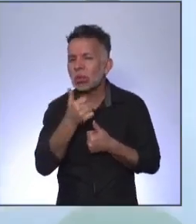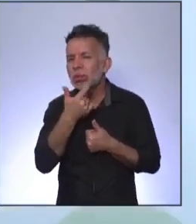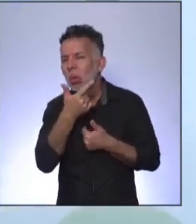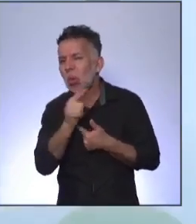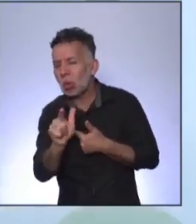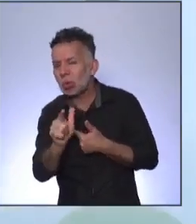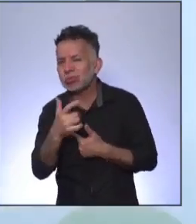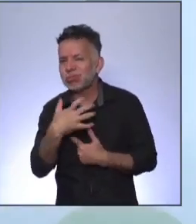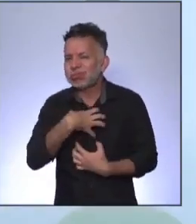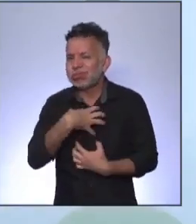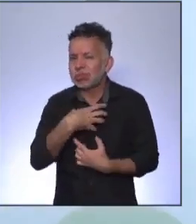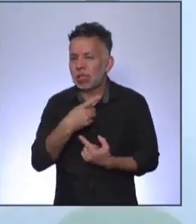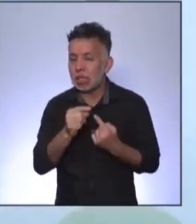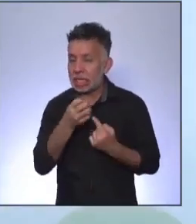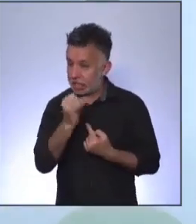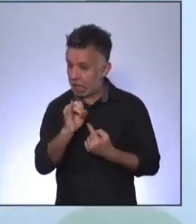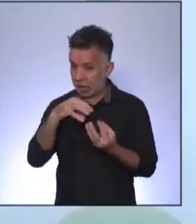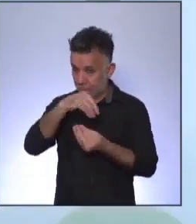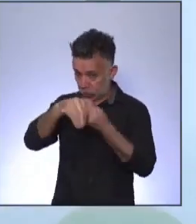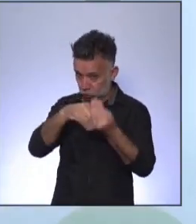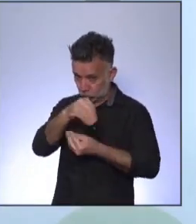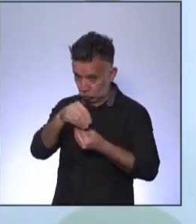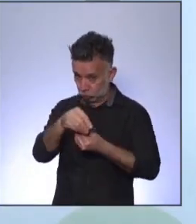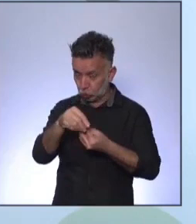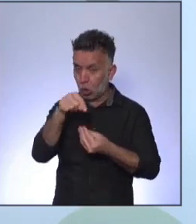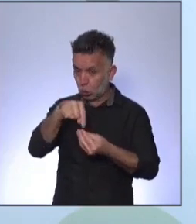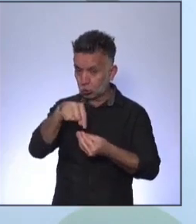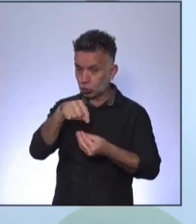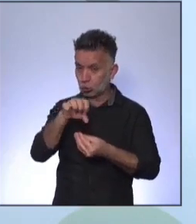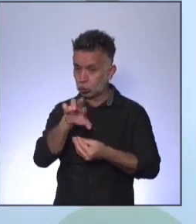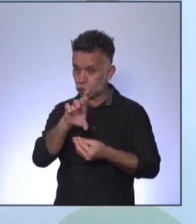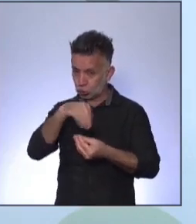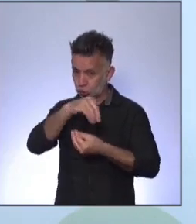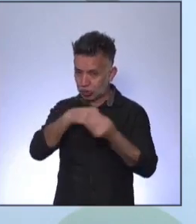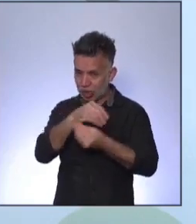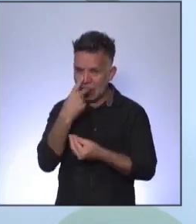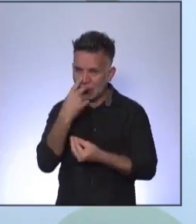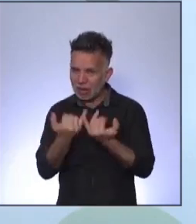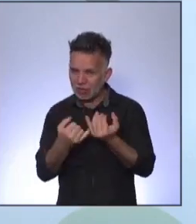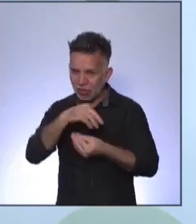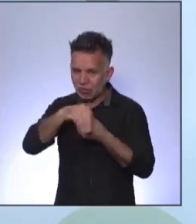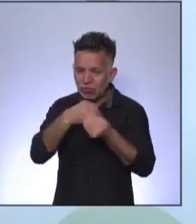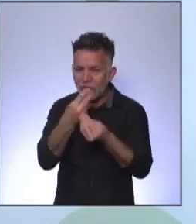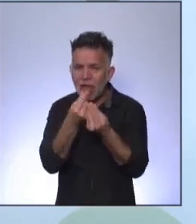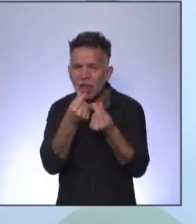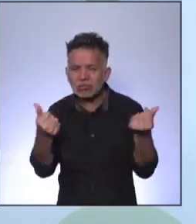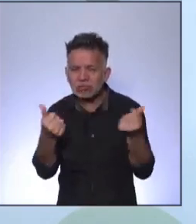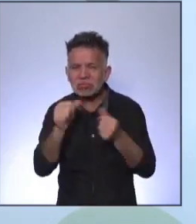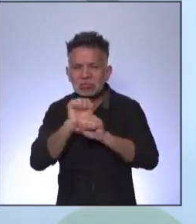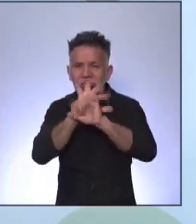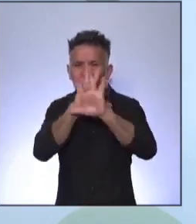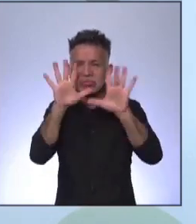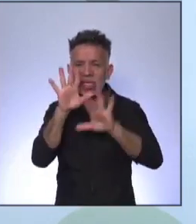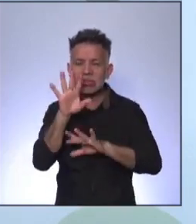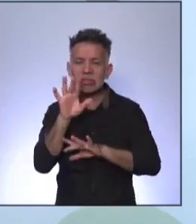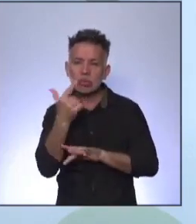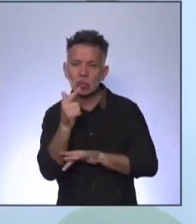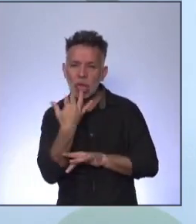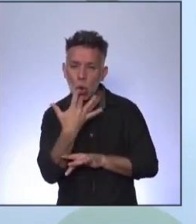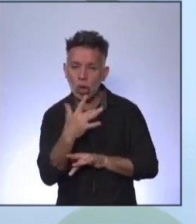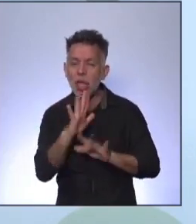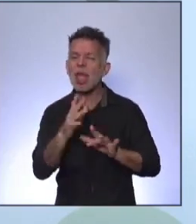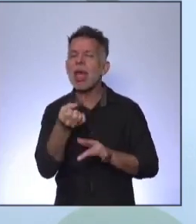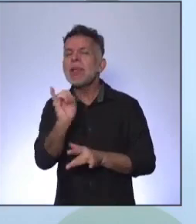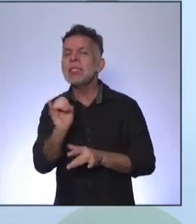A mistura homogênea, vocês indicaram aqui no chat para a gente que ela tem uma fase só, que ela ficou uniforme e transparente. E outros tipos de